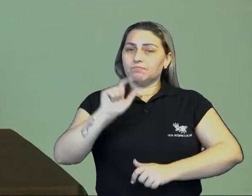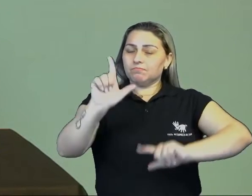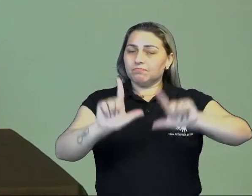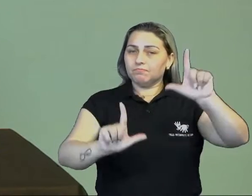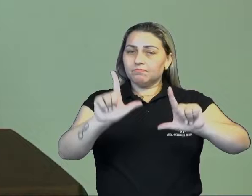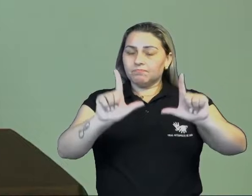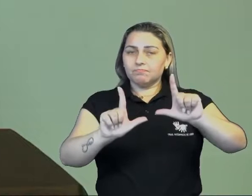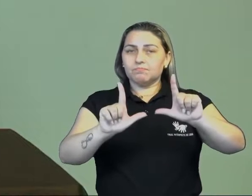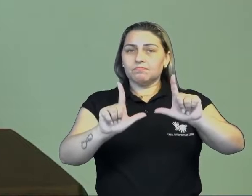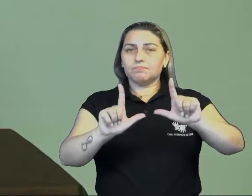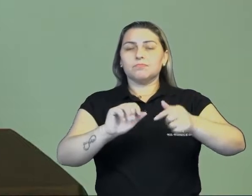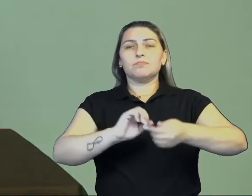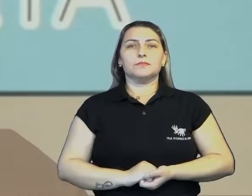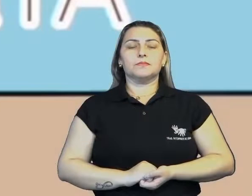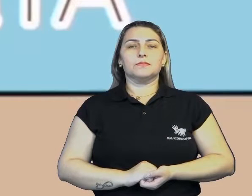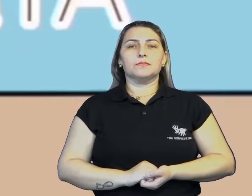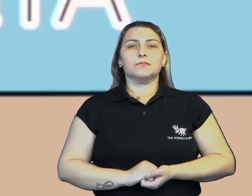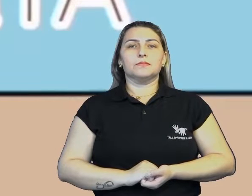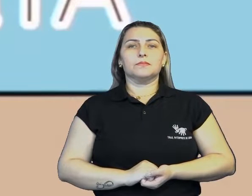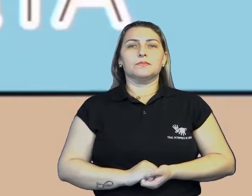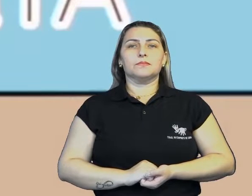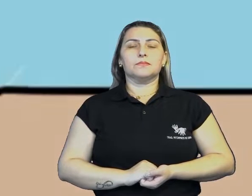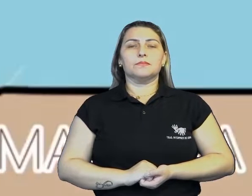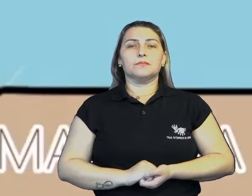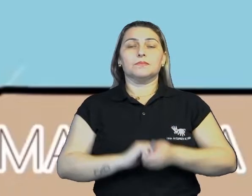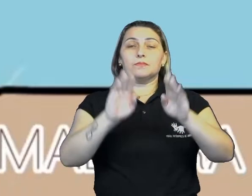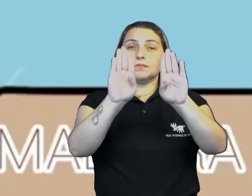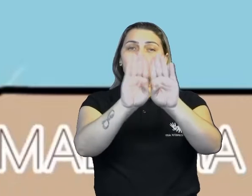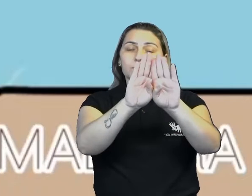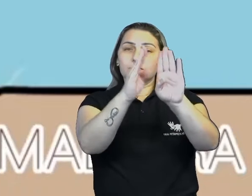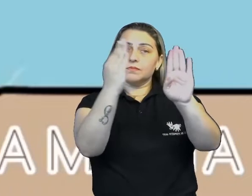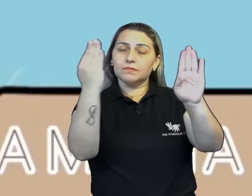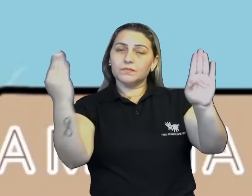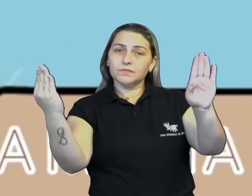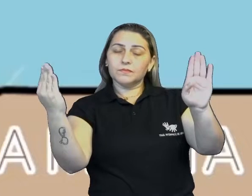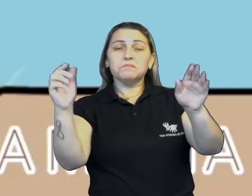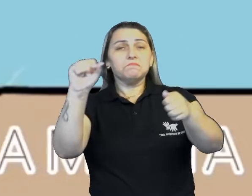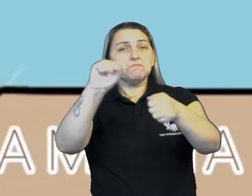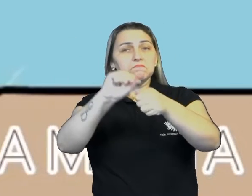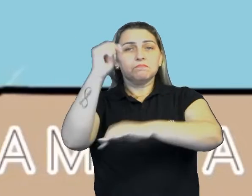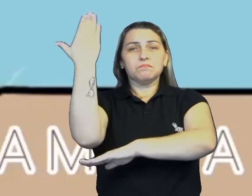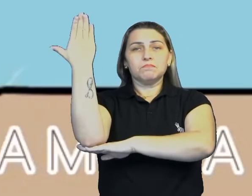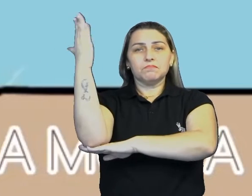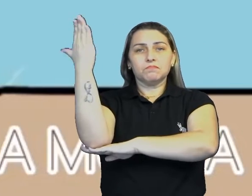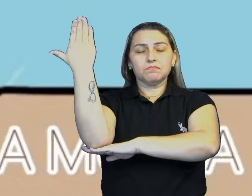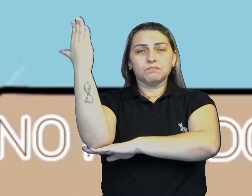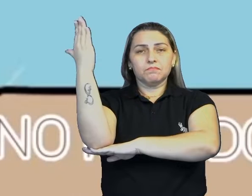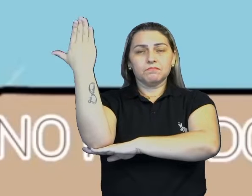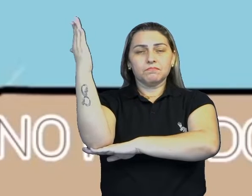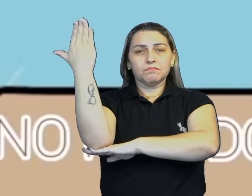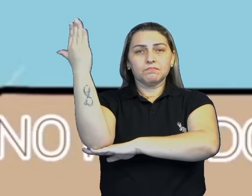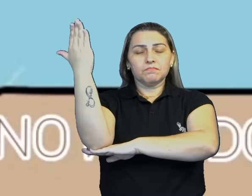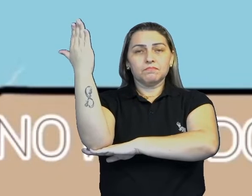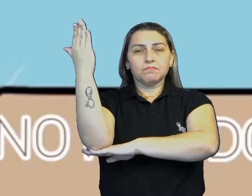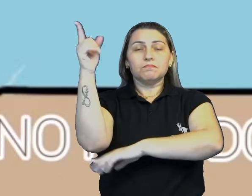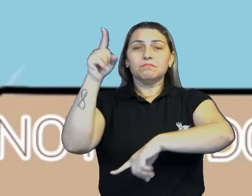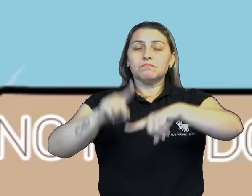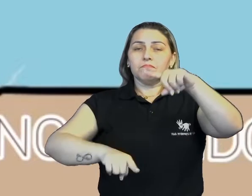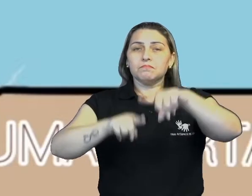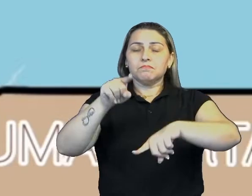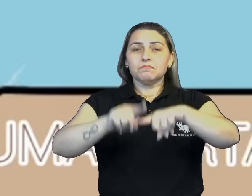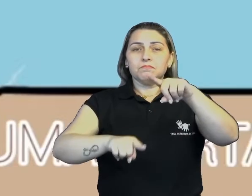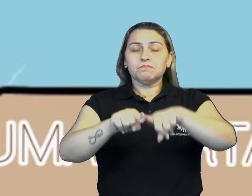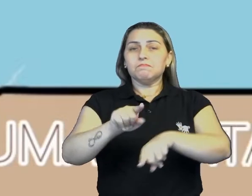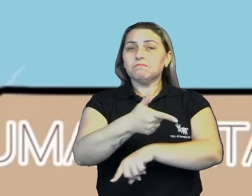telinha. Acompanha comigo. A porta. Eu sou feita de madeira, madeira, matéria morta, mas não